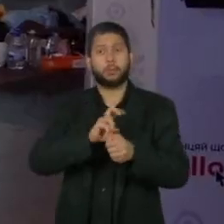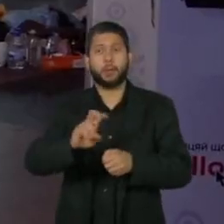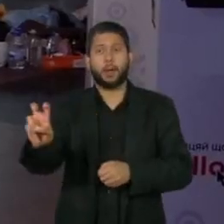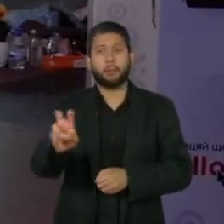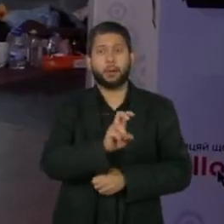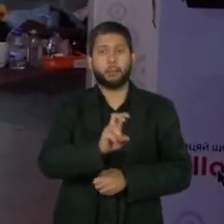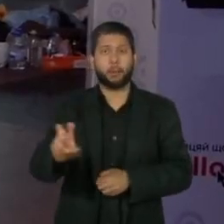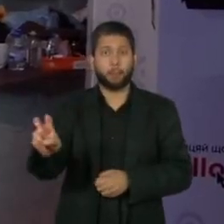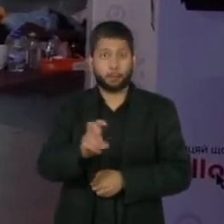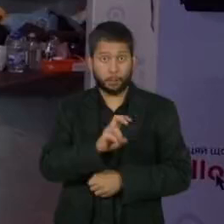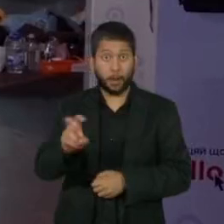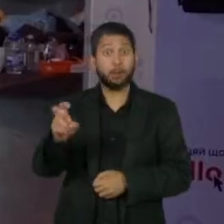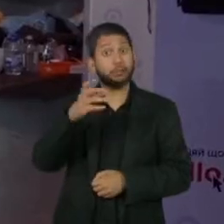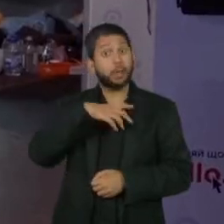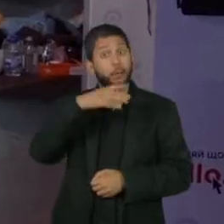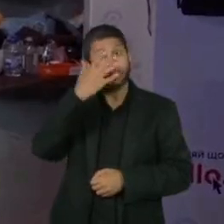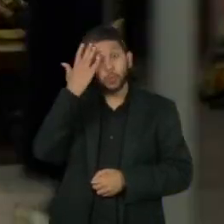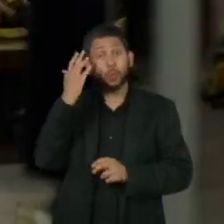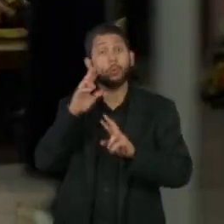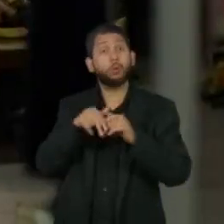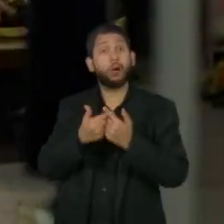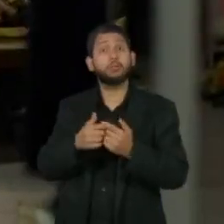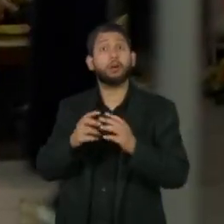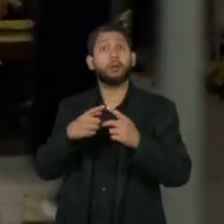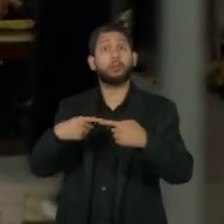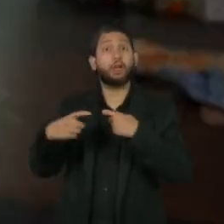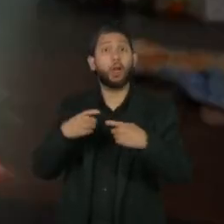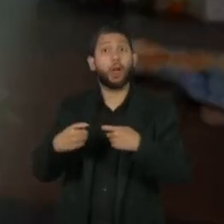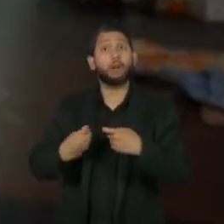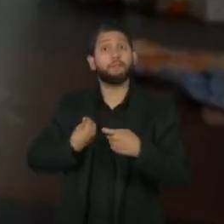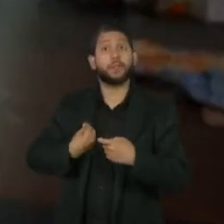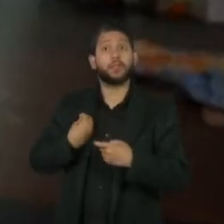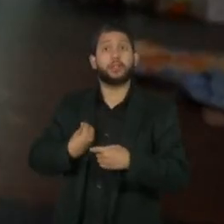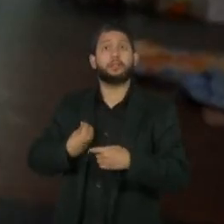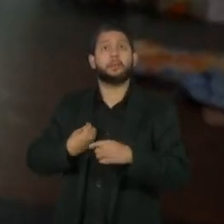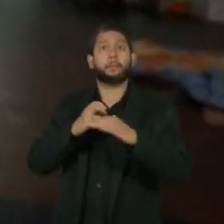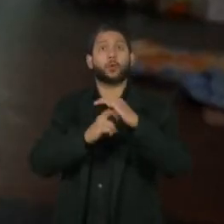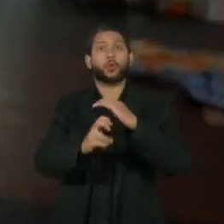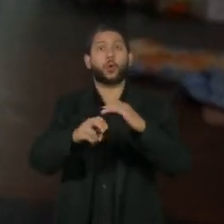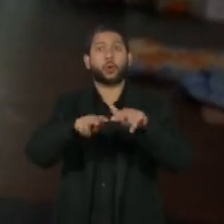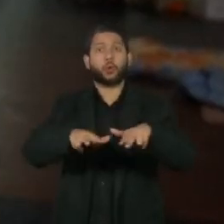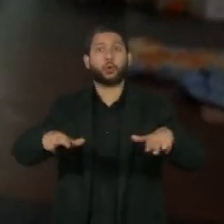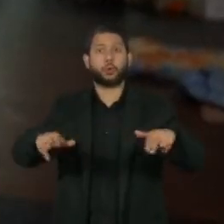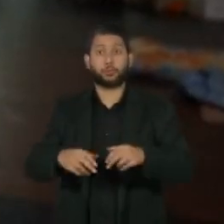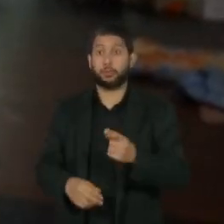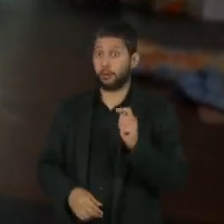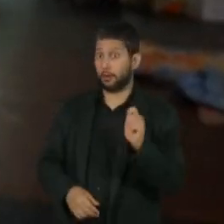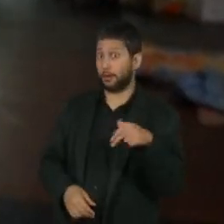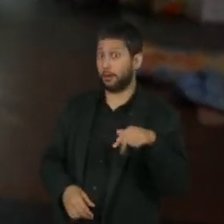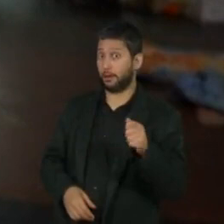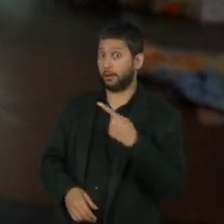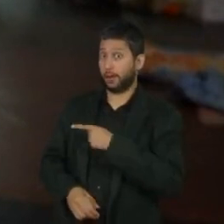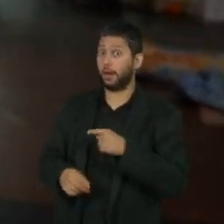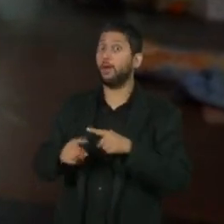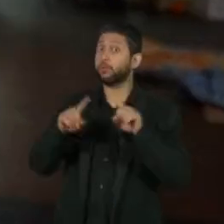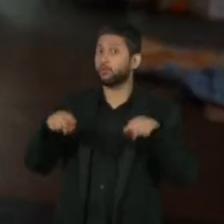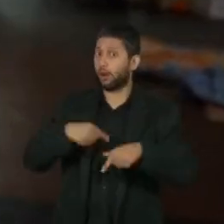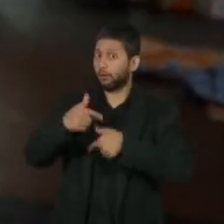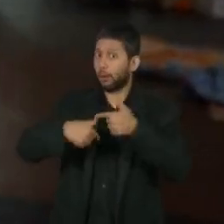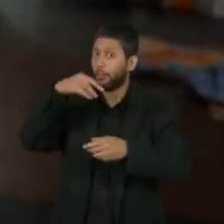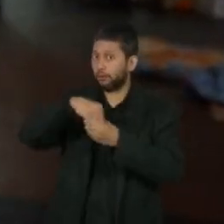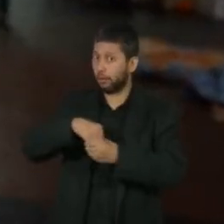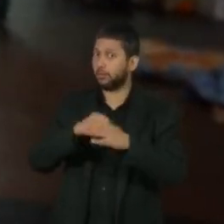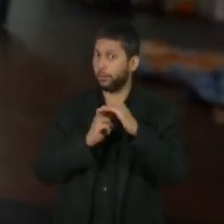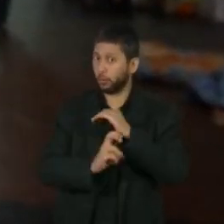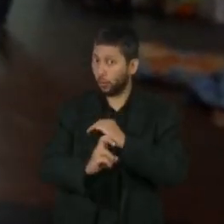apesar de ainda haver desobrigadas pela guerra vivendo nas plataformas Ana curso na área e oval funcionário do metrô disse que os